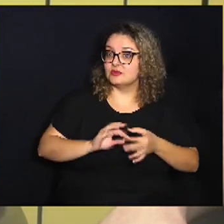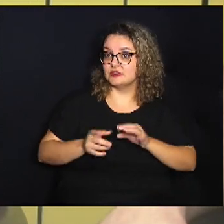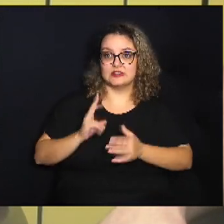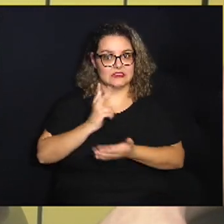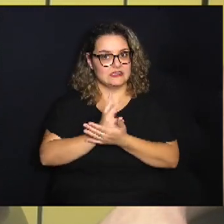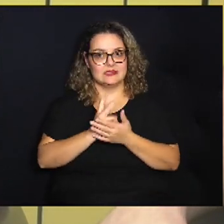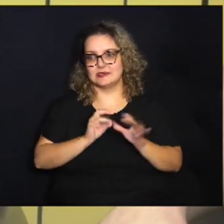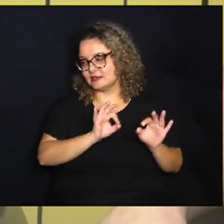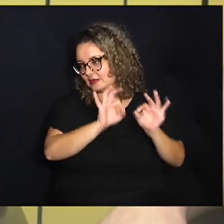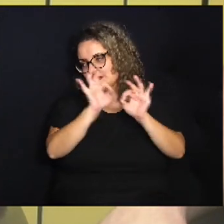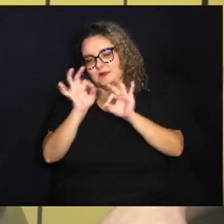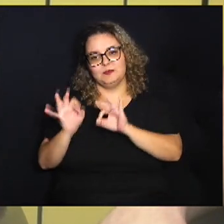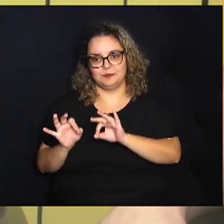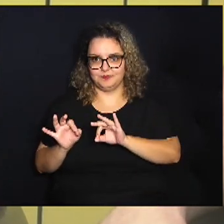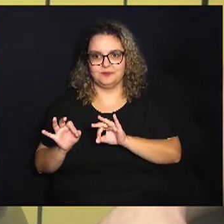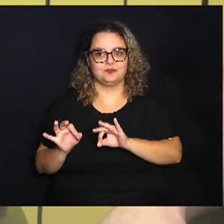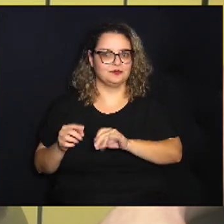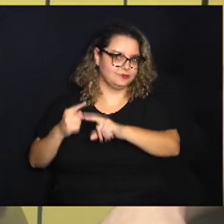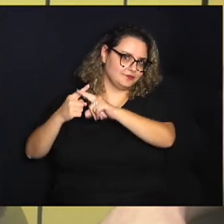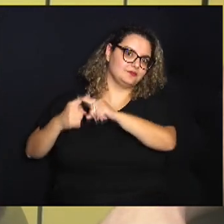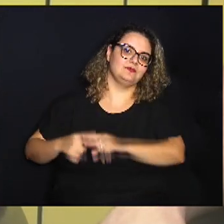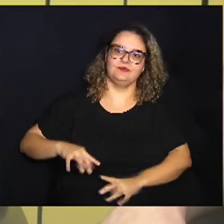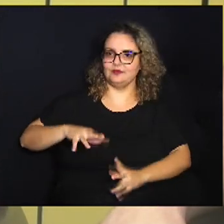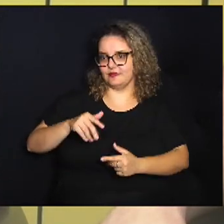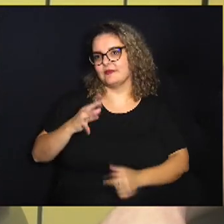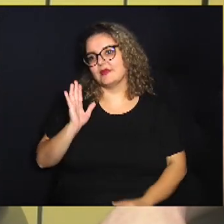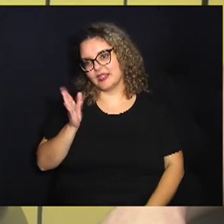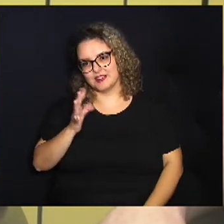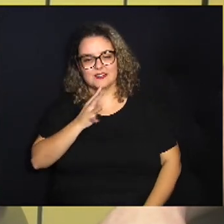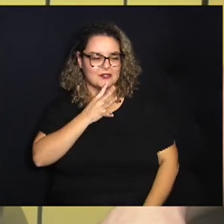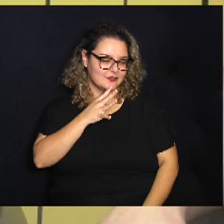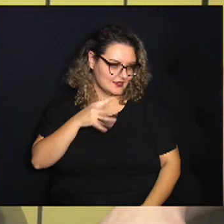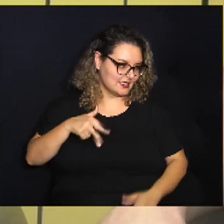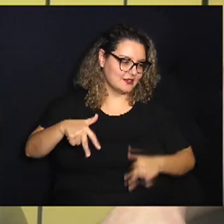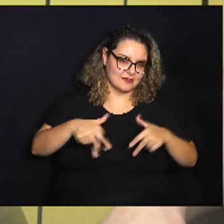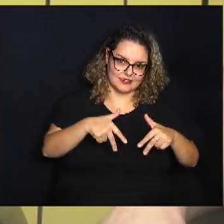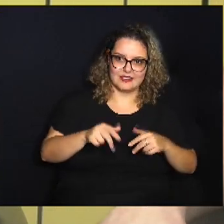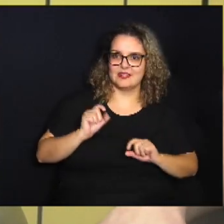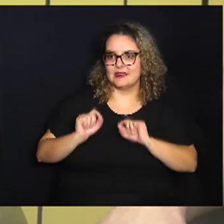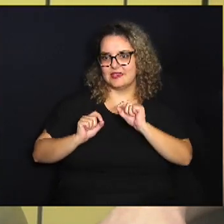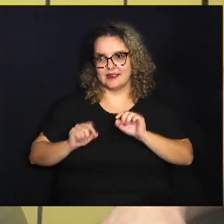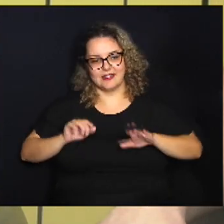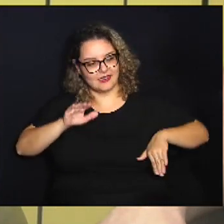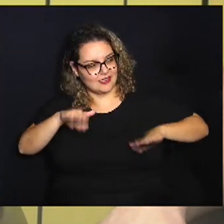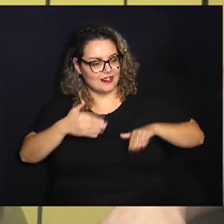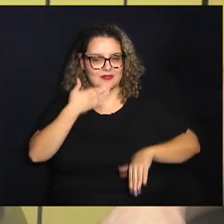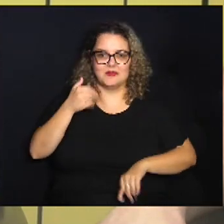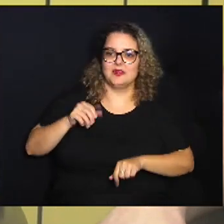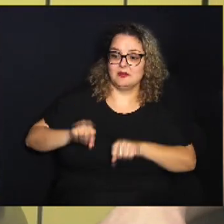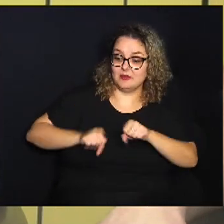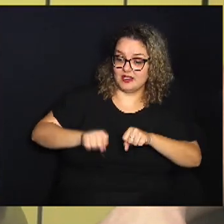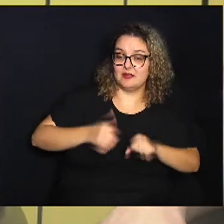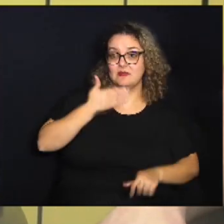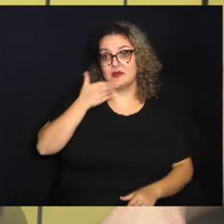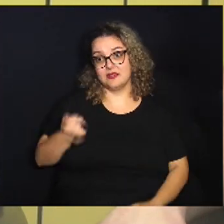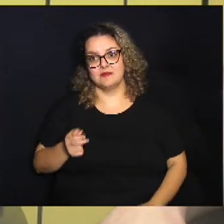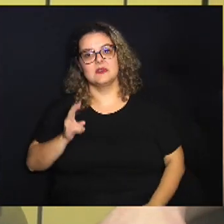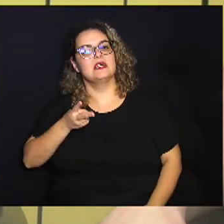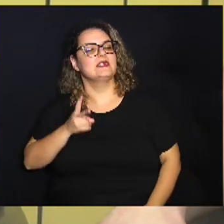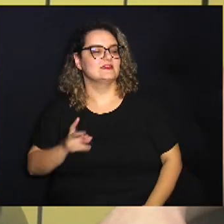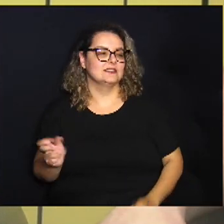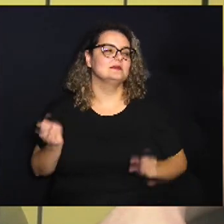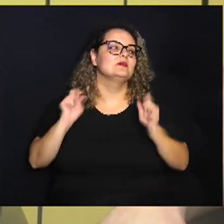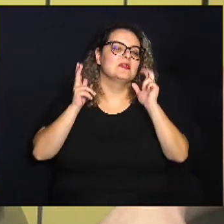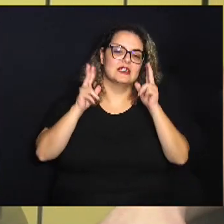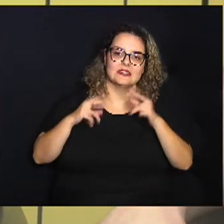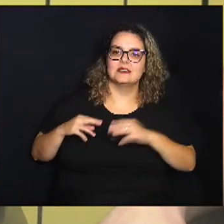acompanho as provas mundiais, então a gente já conhece os atletas, sabe quem nada melhor, quem pedala melhor. Mas sempre tem que ficar de olho nas